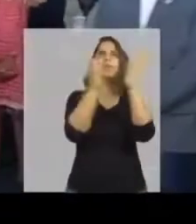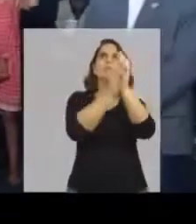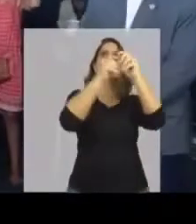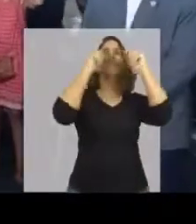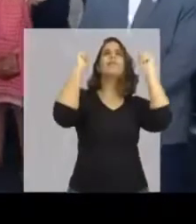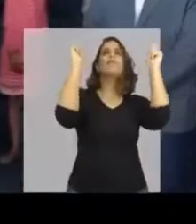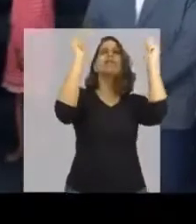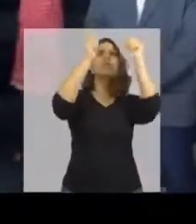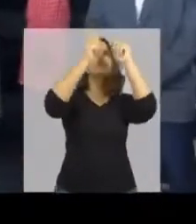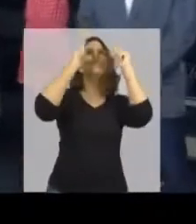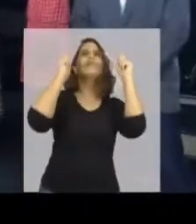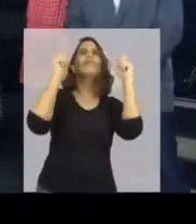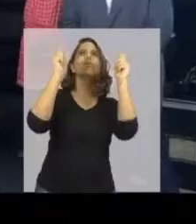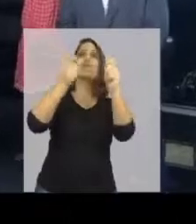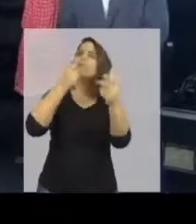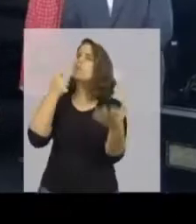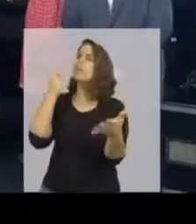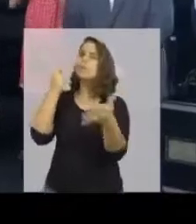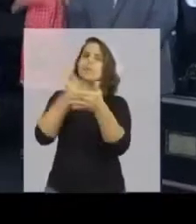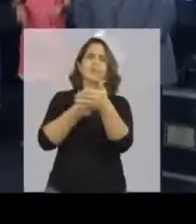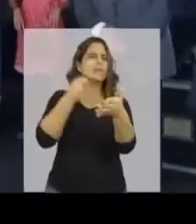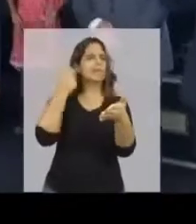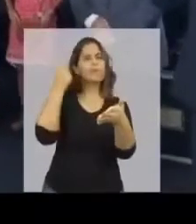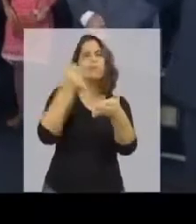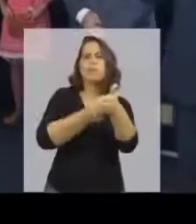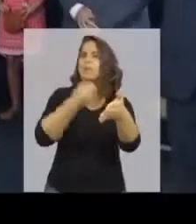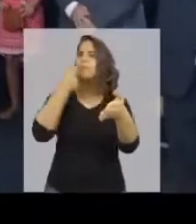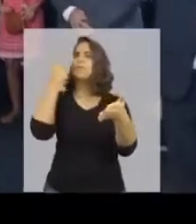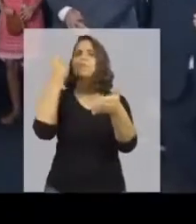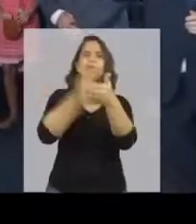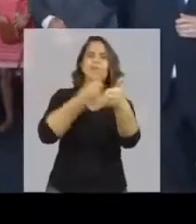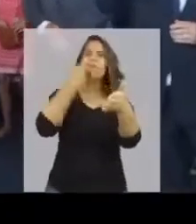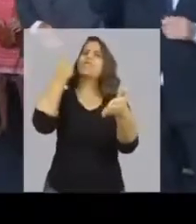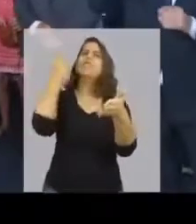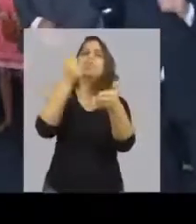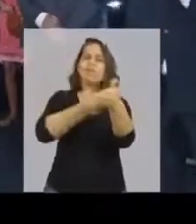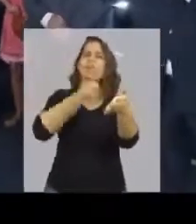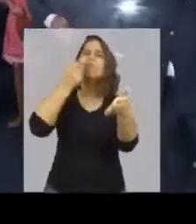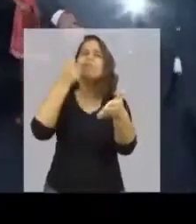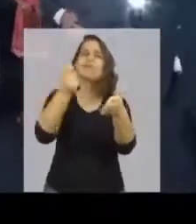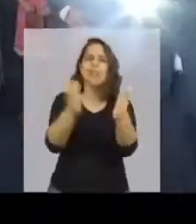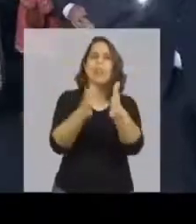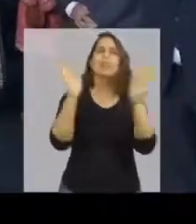luta. Aleluia, porque a guerra